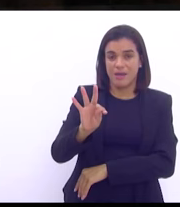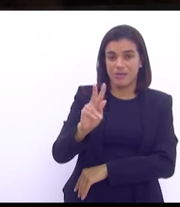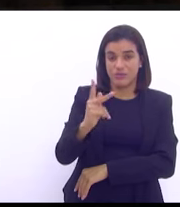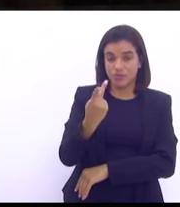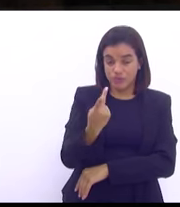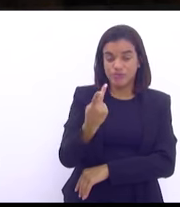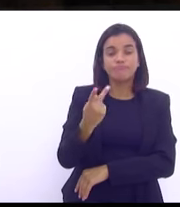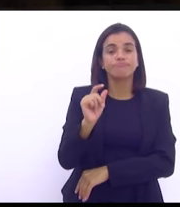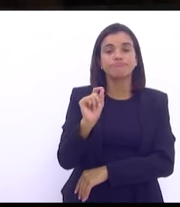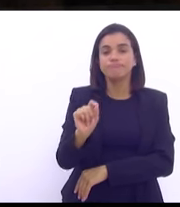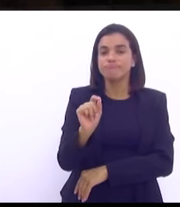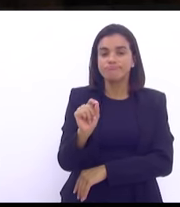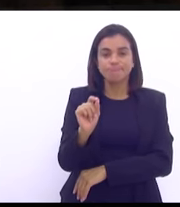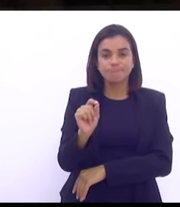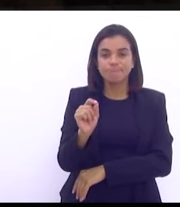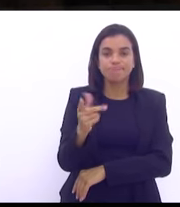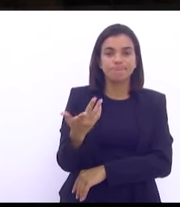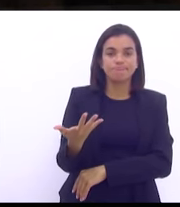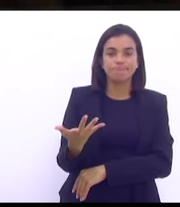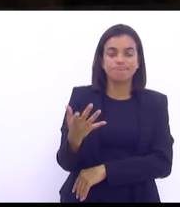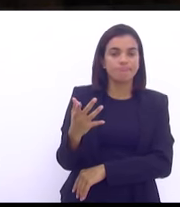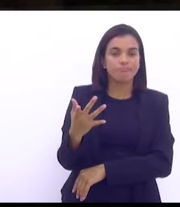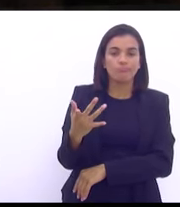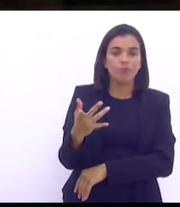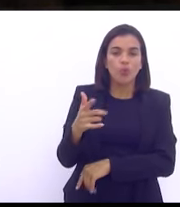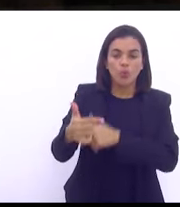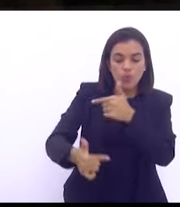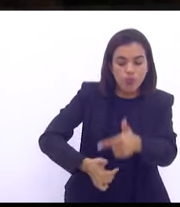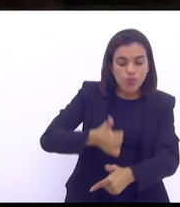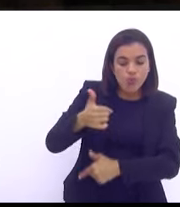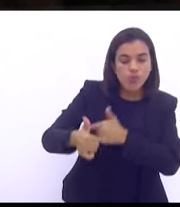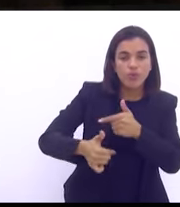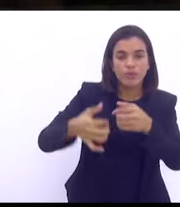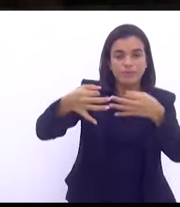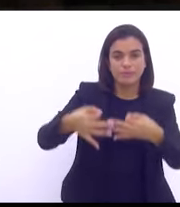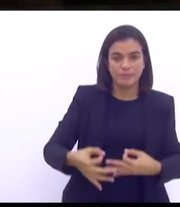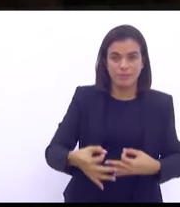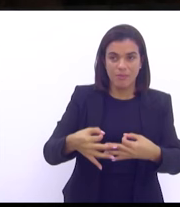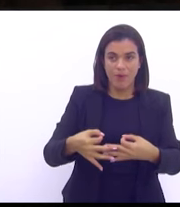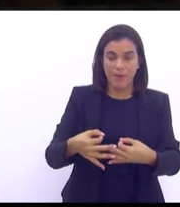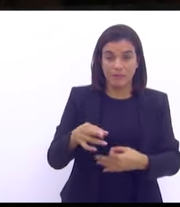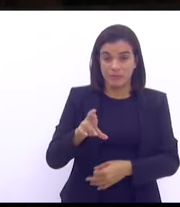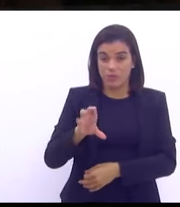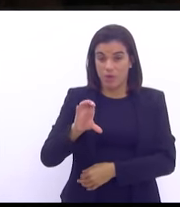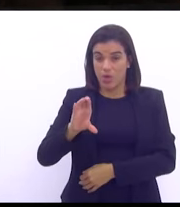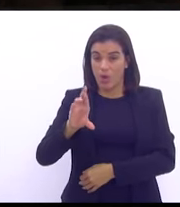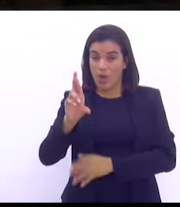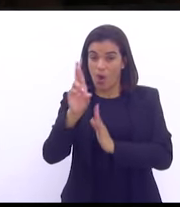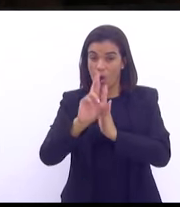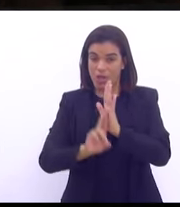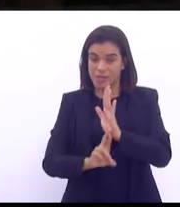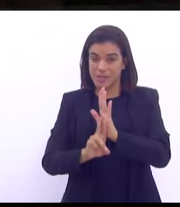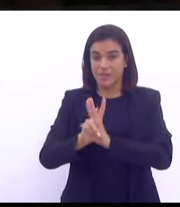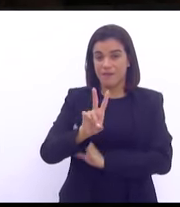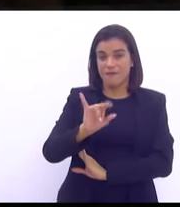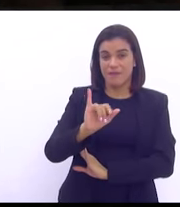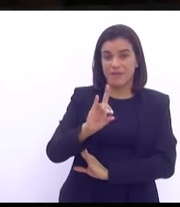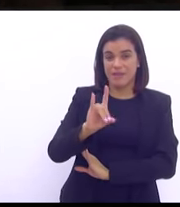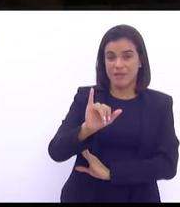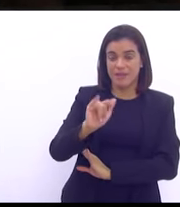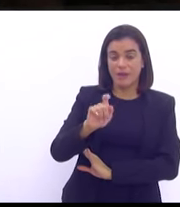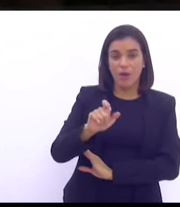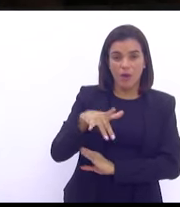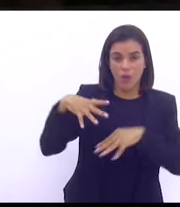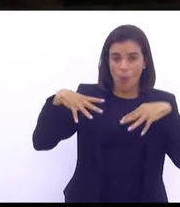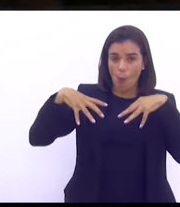deixa muito, muito a desejar. Rocinha e Vidigal, Rocinha ficou sem luz, não